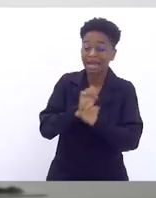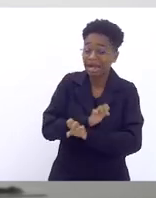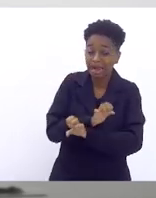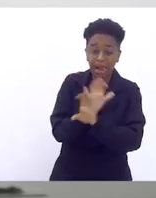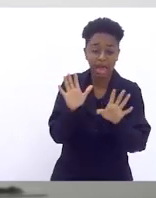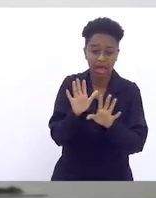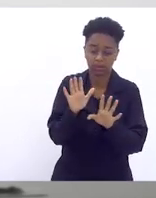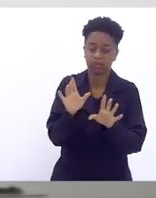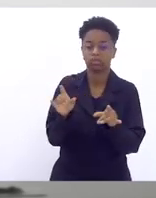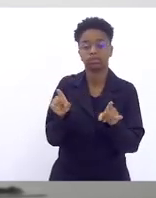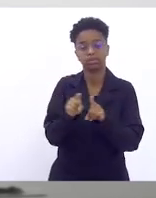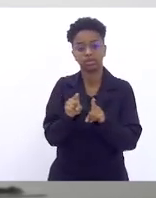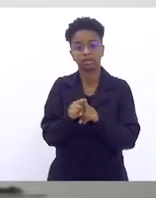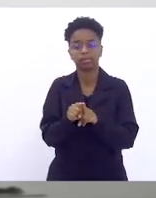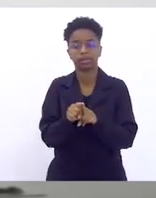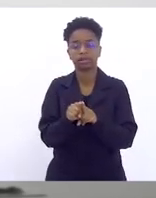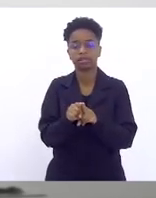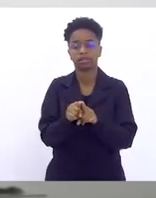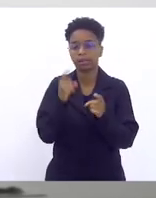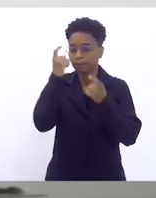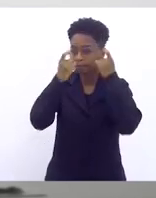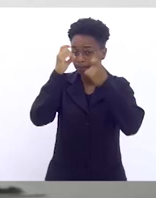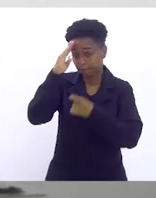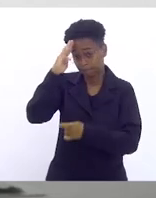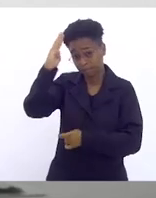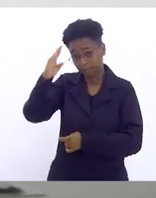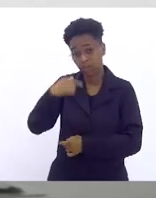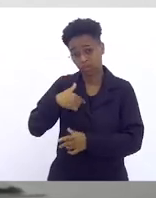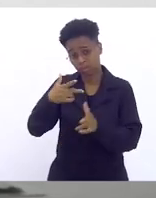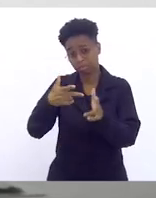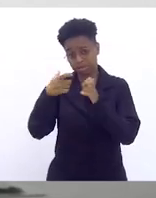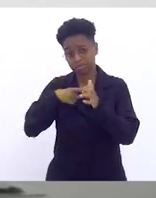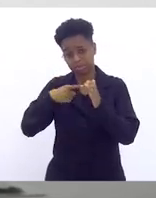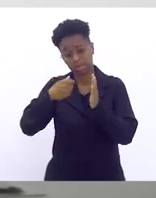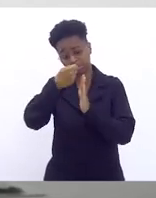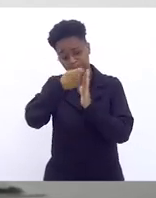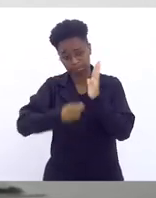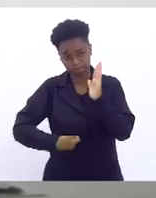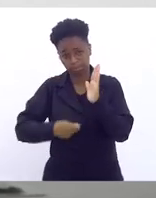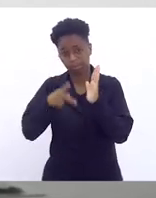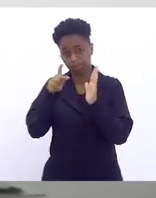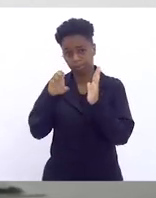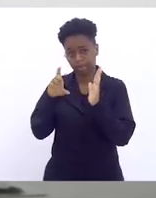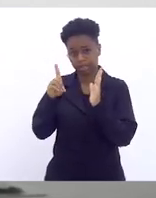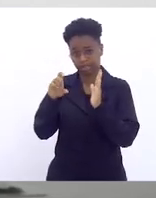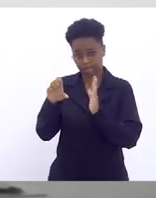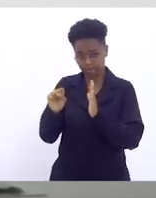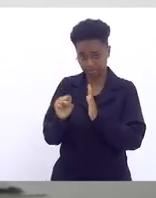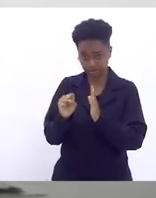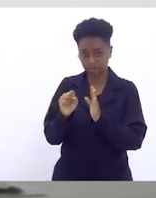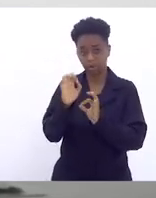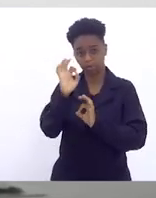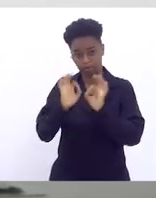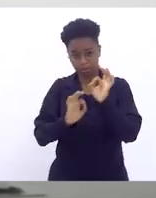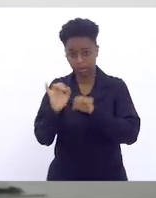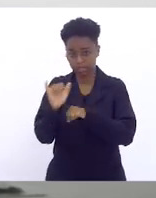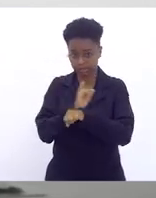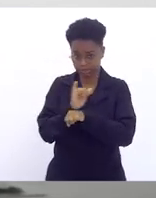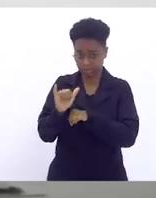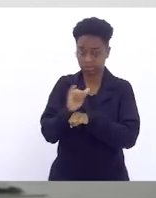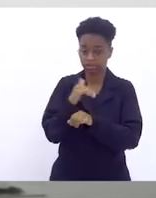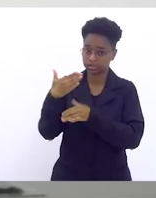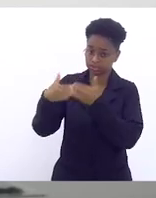e a grande preocupação e eu vi que isso tá presente no prédio nesse plano estratégico e desenvolvimento econômico social